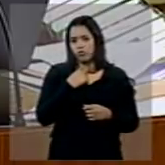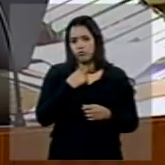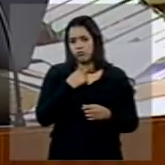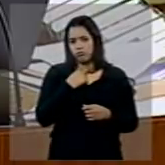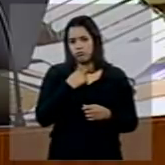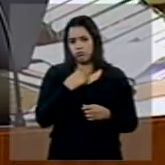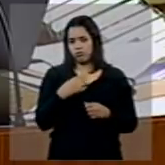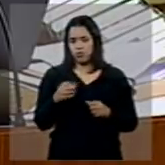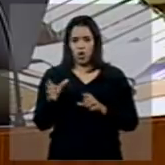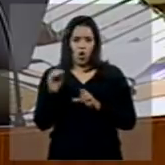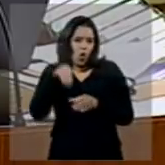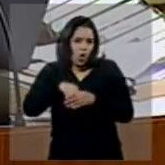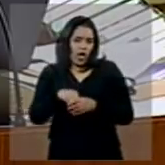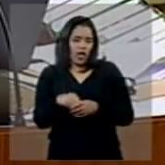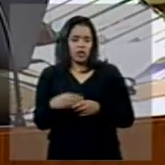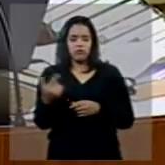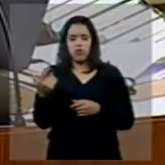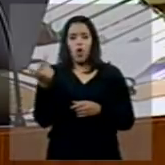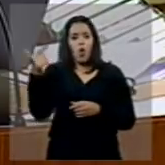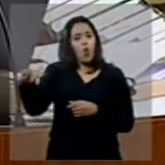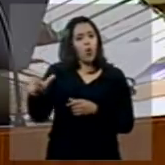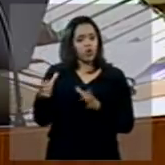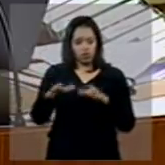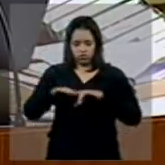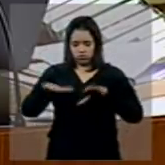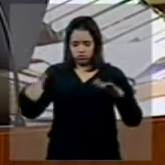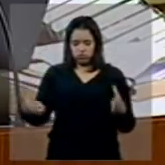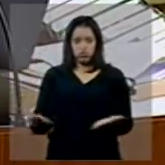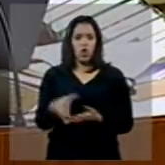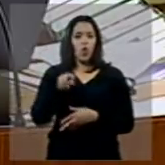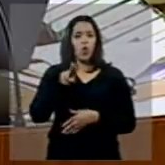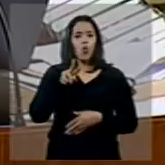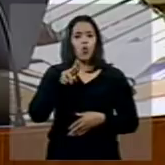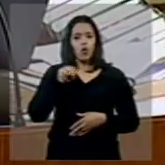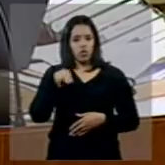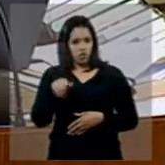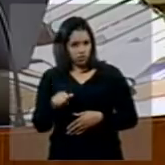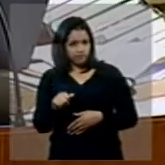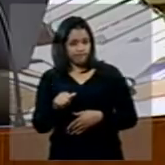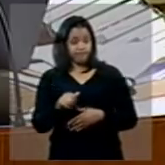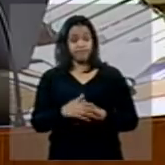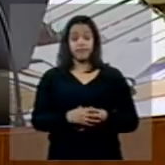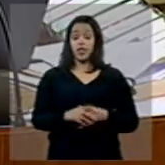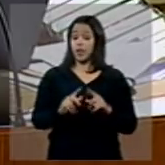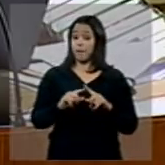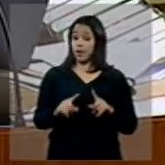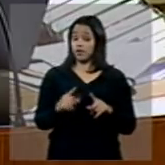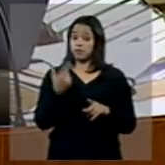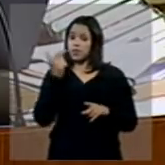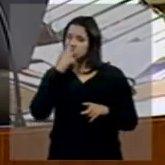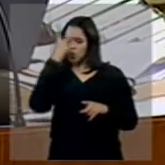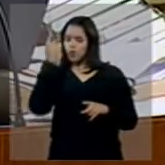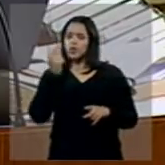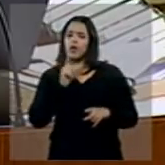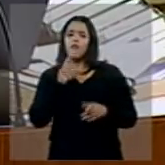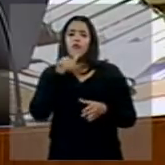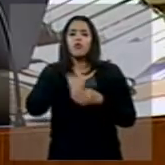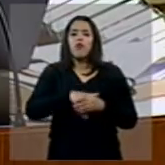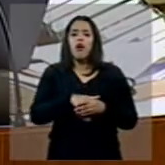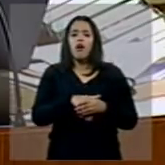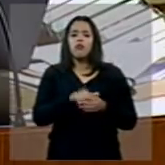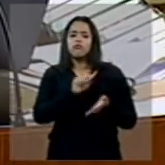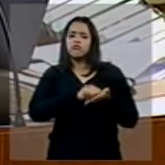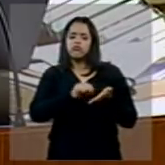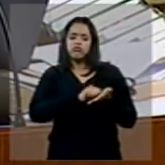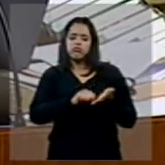perfeitamente possível, mas vamos admitir que há dificuldades, para que possam votar manualmente, depositando-se os